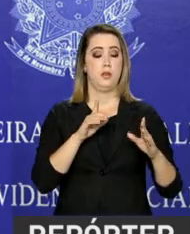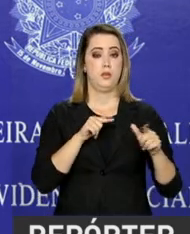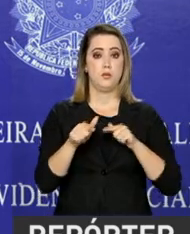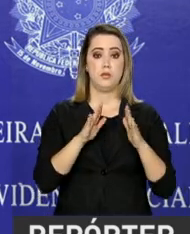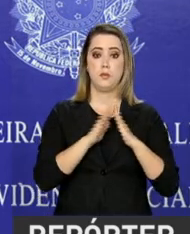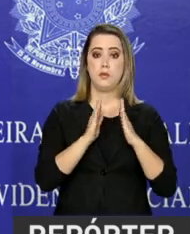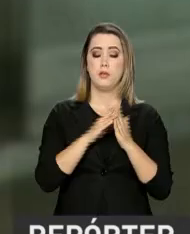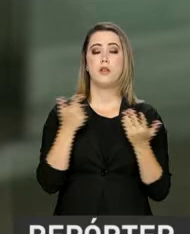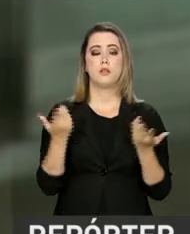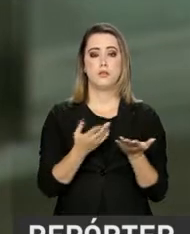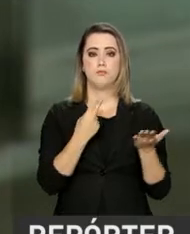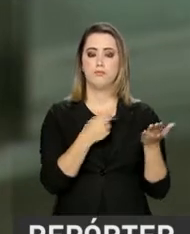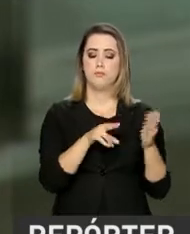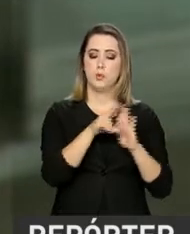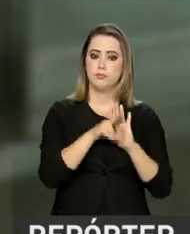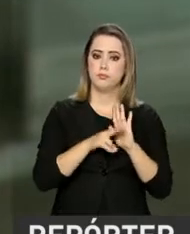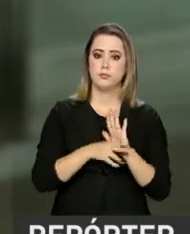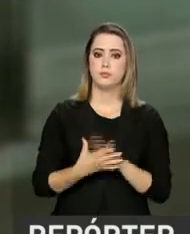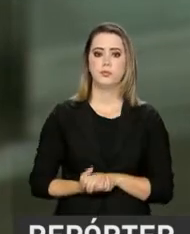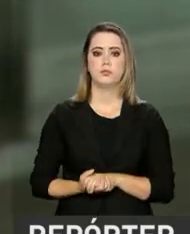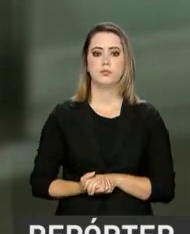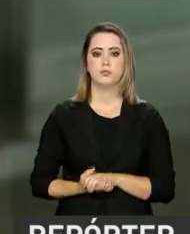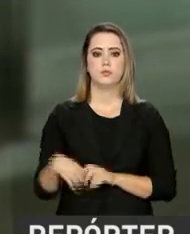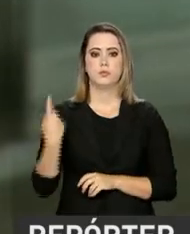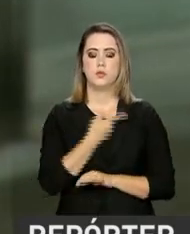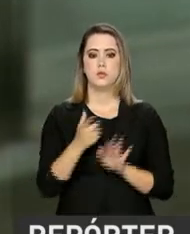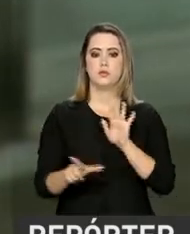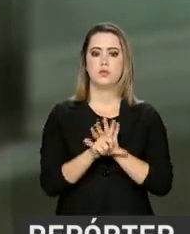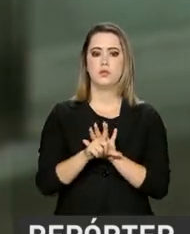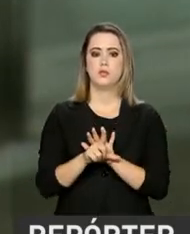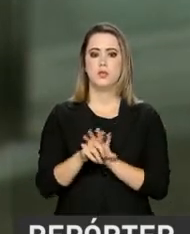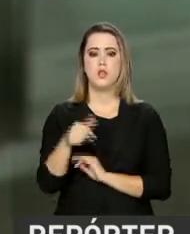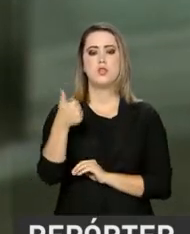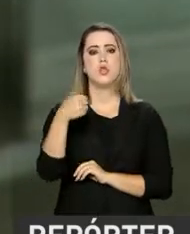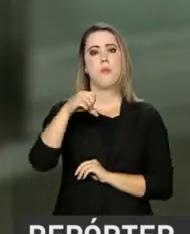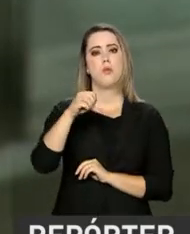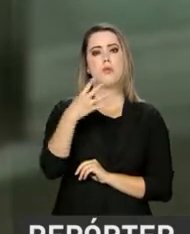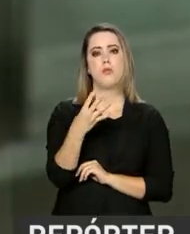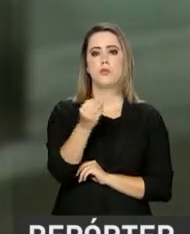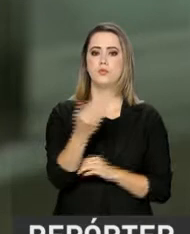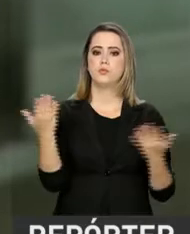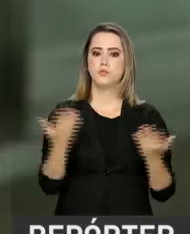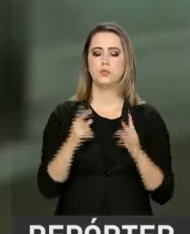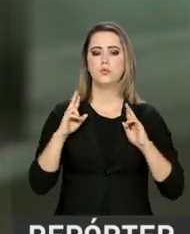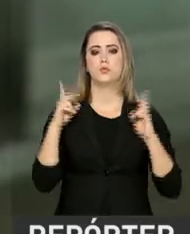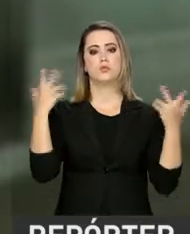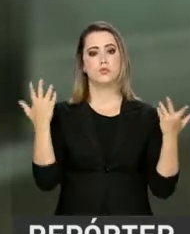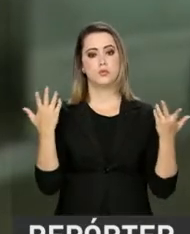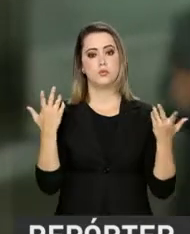ser regulamentado nossas leis trabalhistas são dos anos 40 e elas não dialogam mais com a nossa realidade